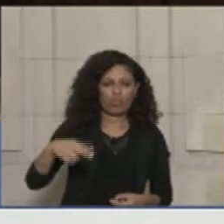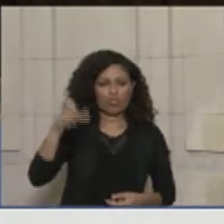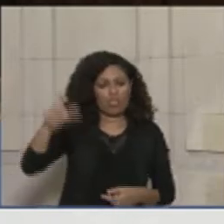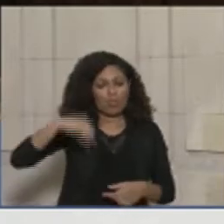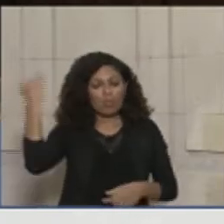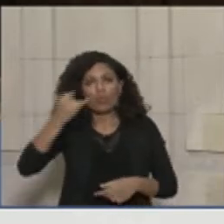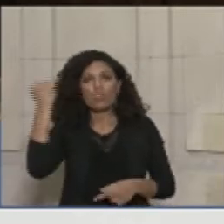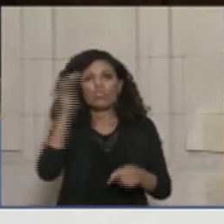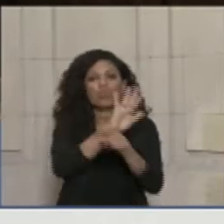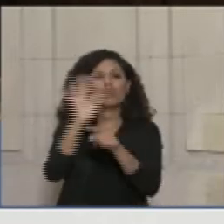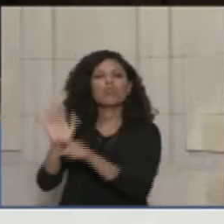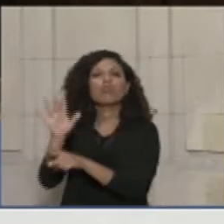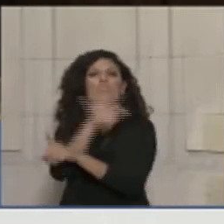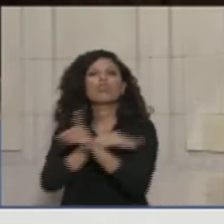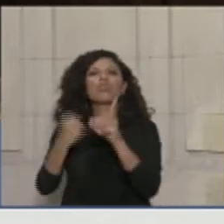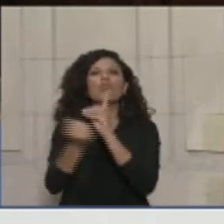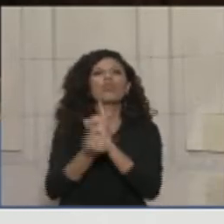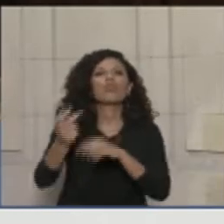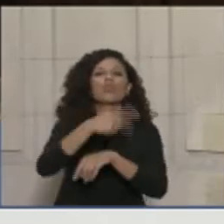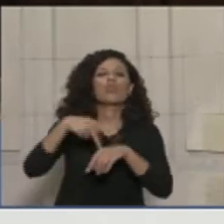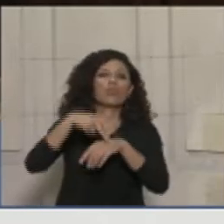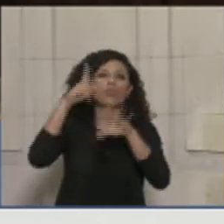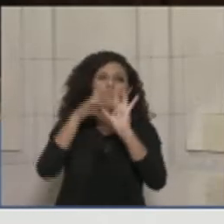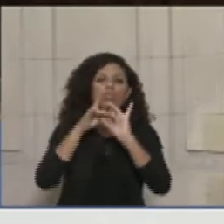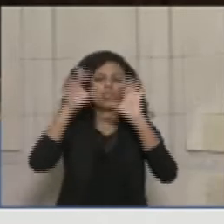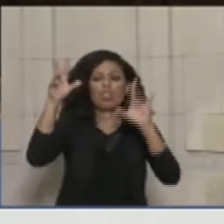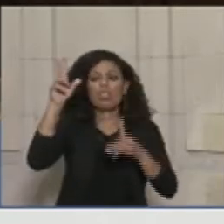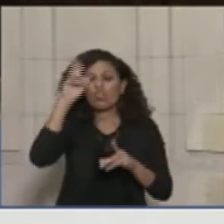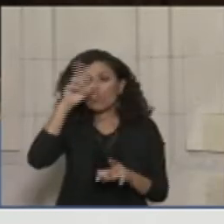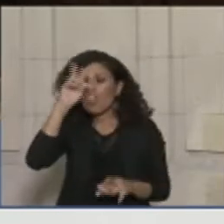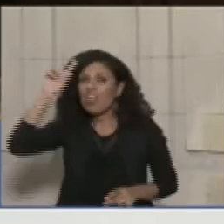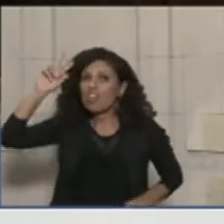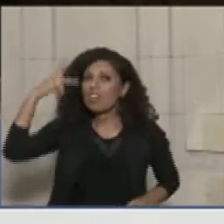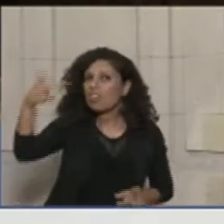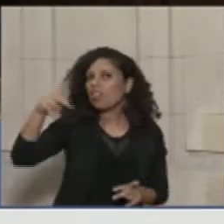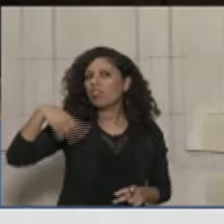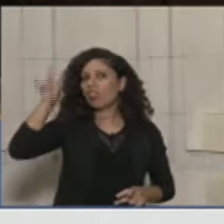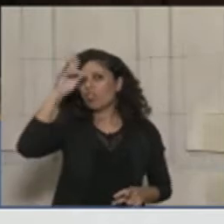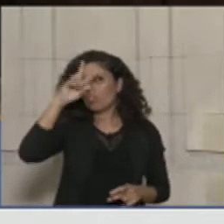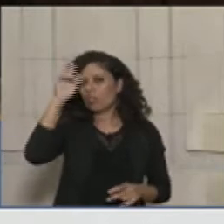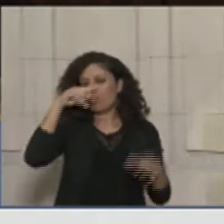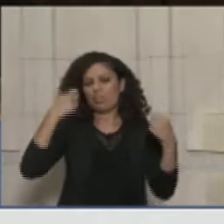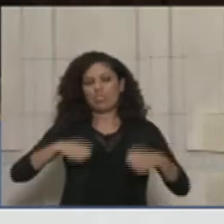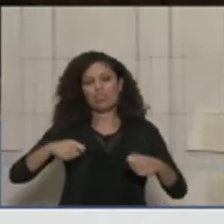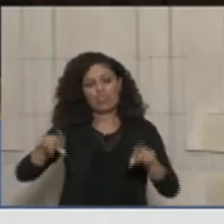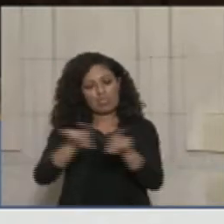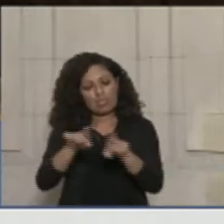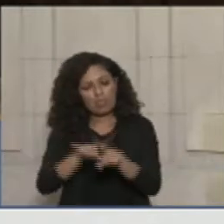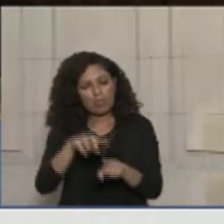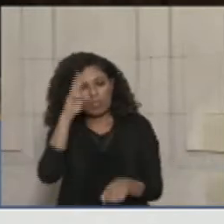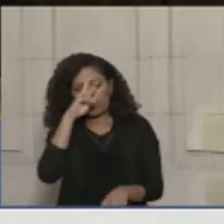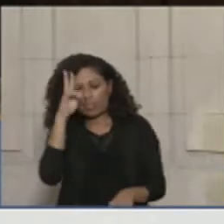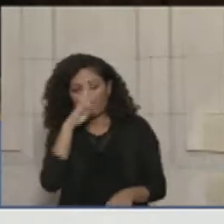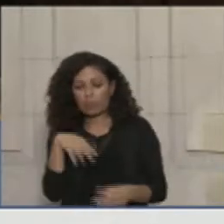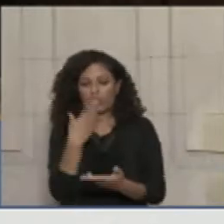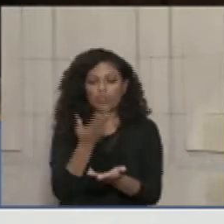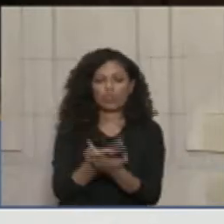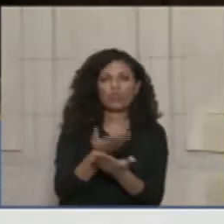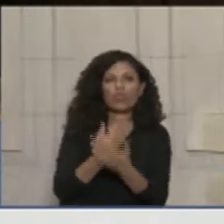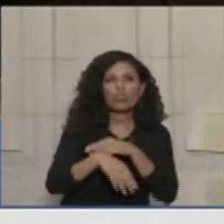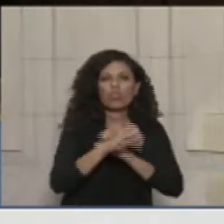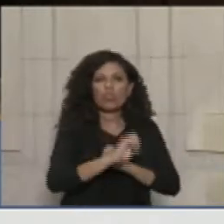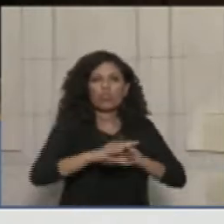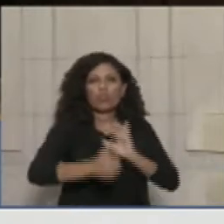uma sociedade mais democrática, lembrar a memória de Edson Luiz, mas também para a luta do sistema educacional. Não